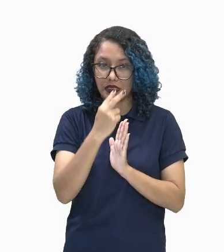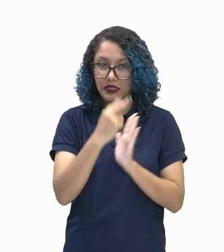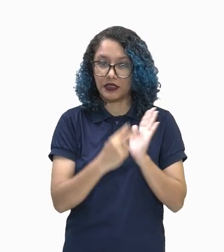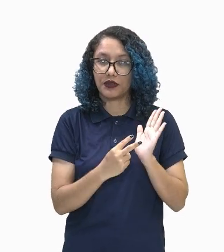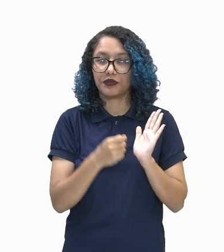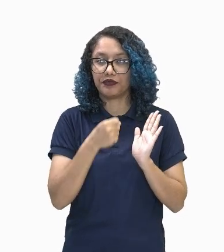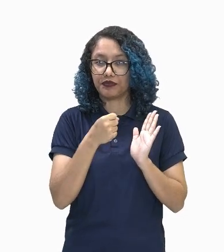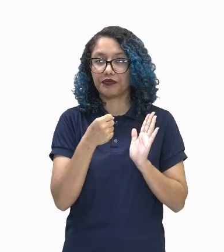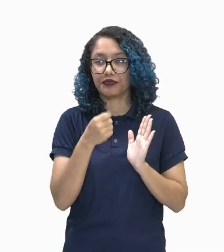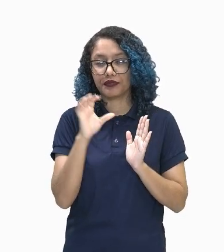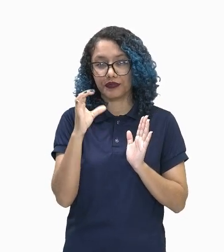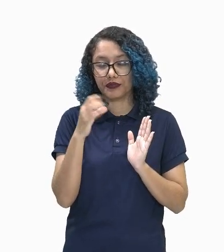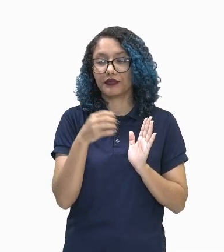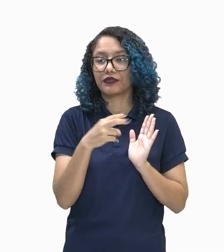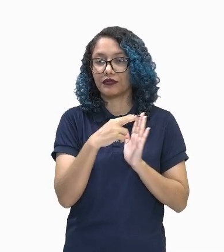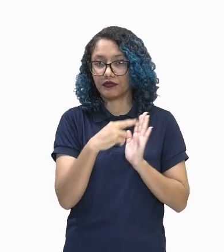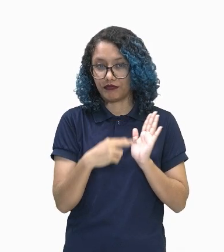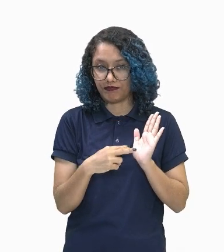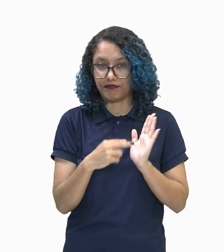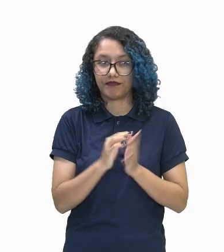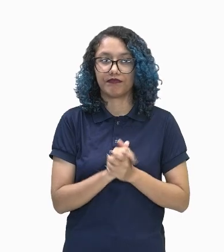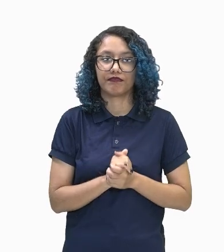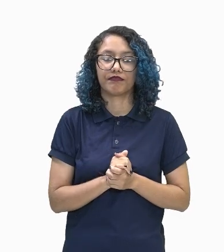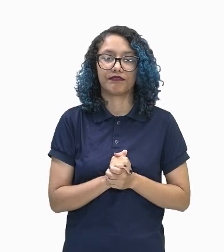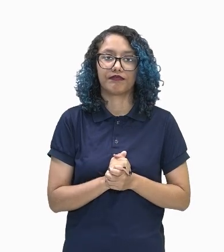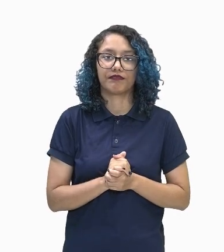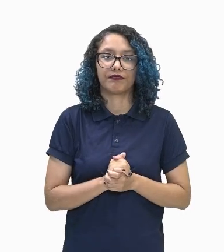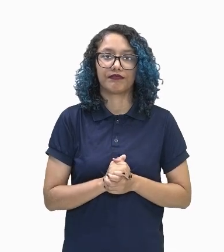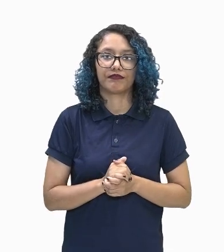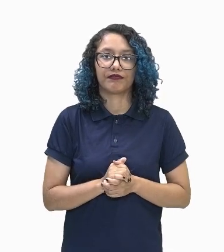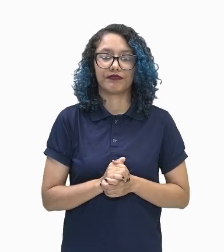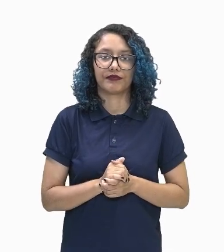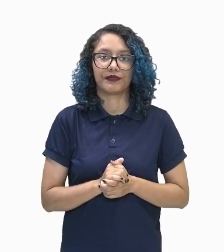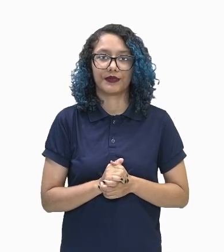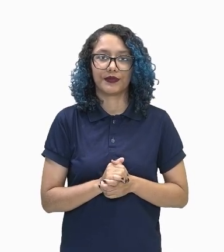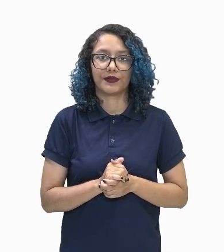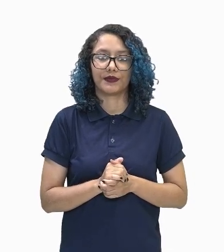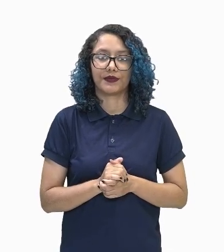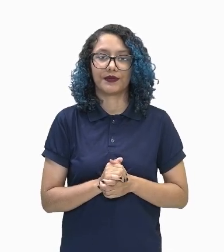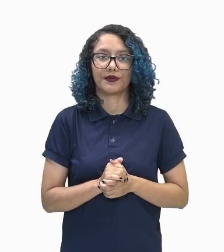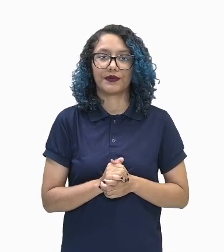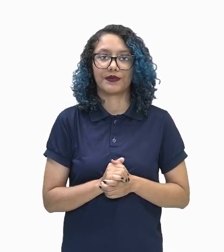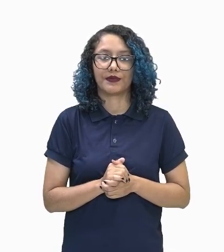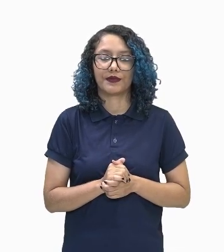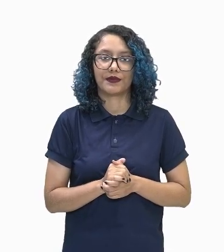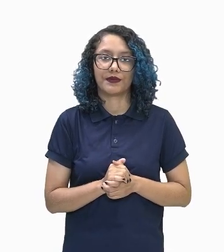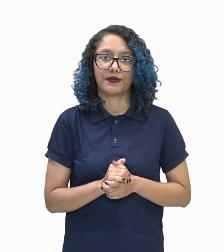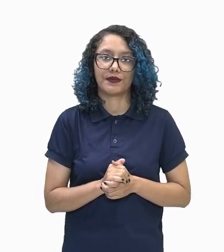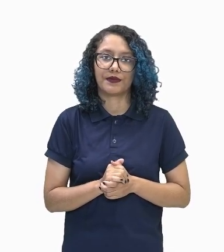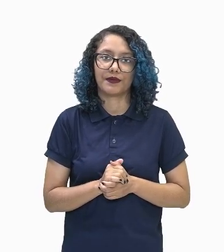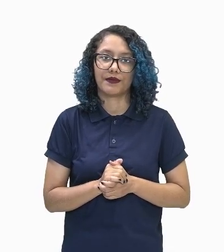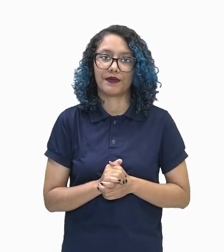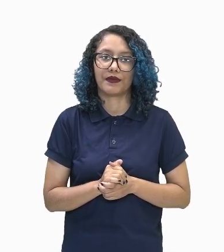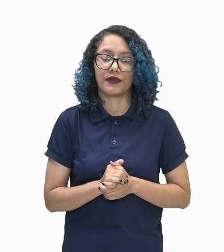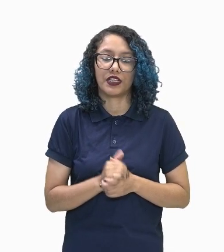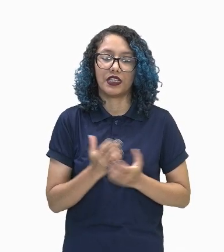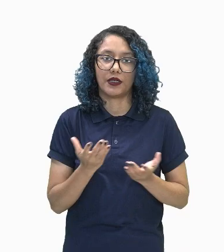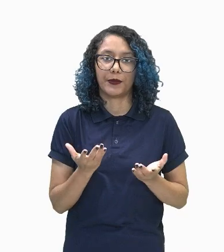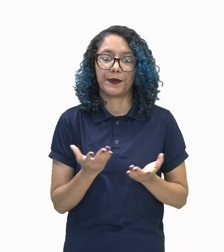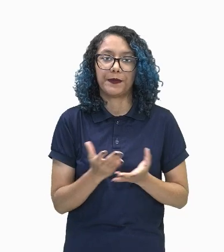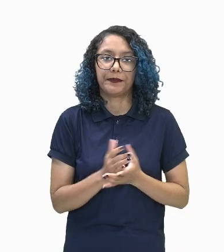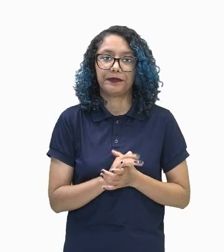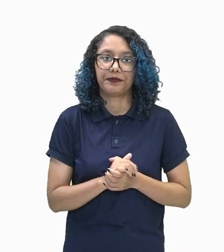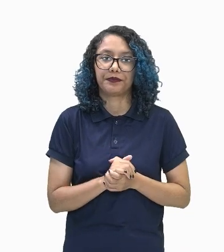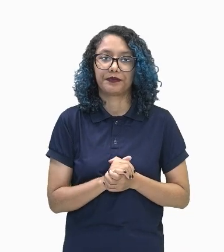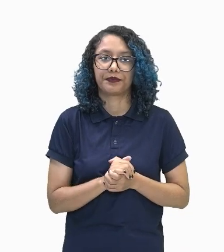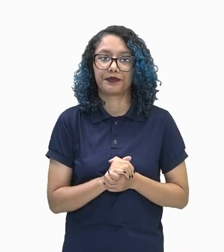reportagem científica. Então, como você vai ler essa reportagem, né? Então, você vai, né,